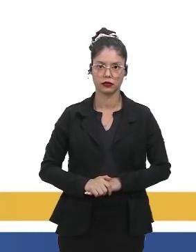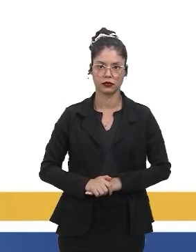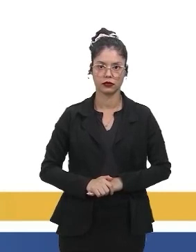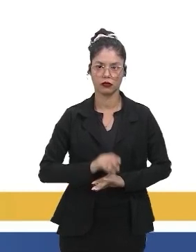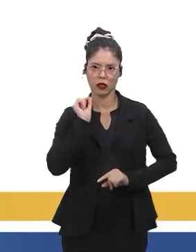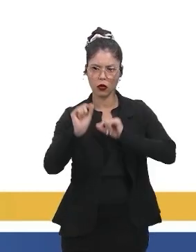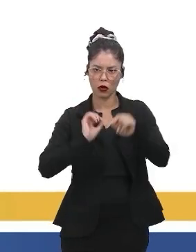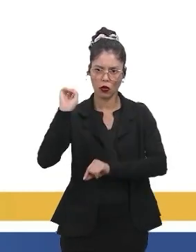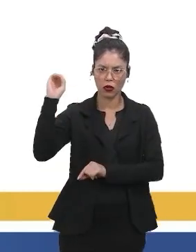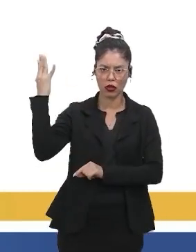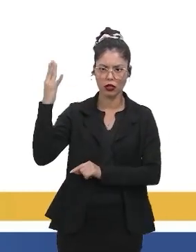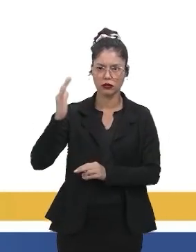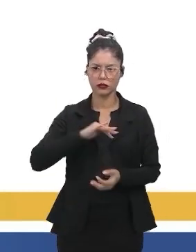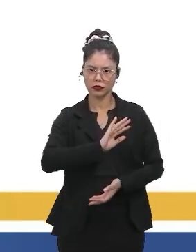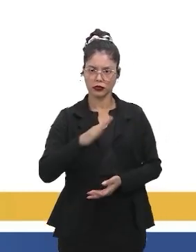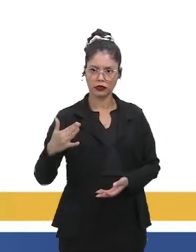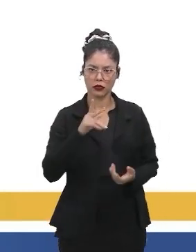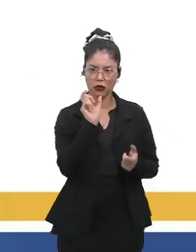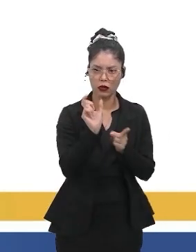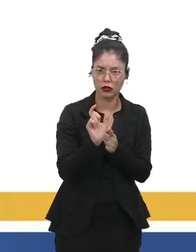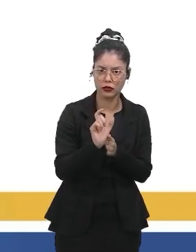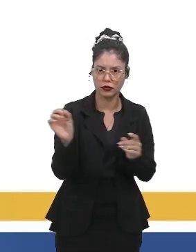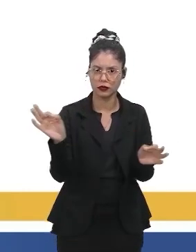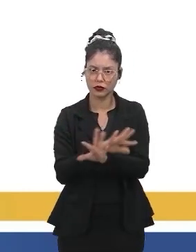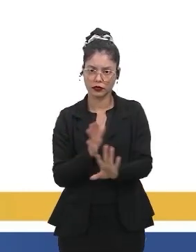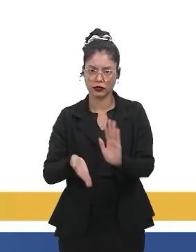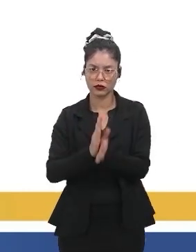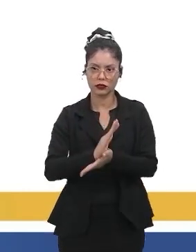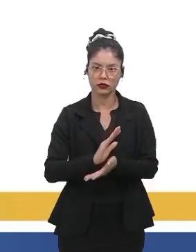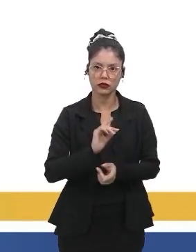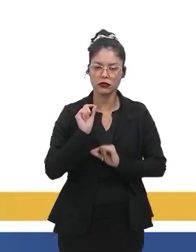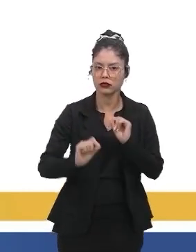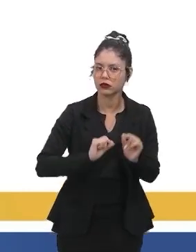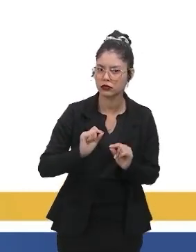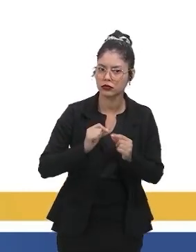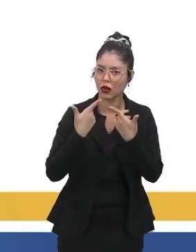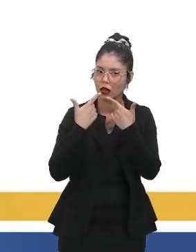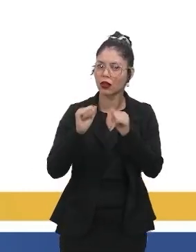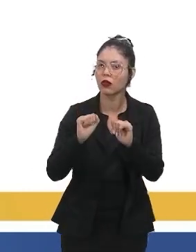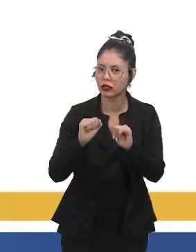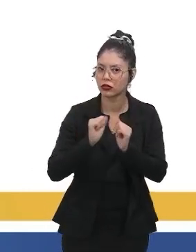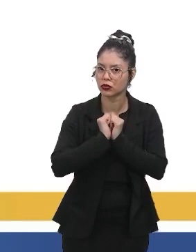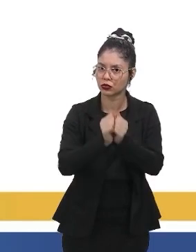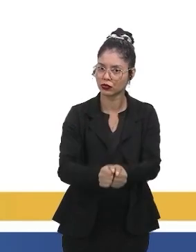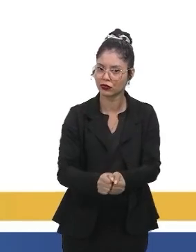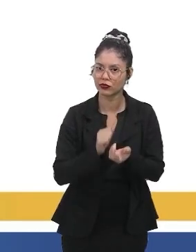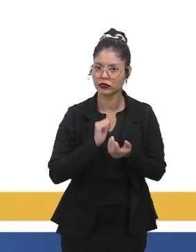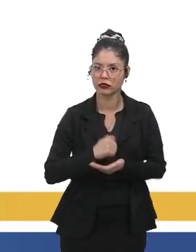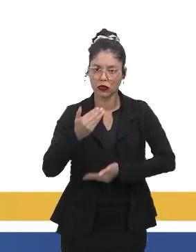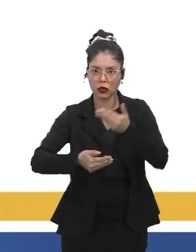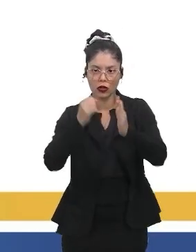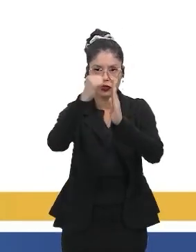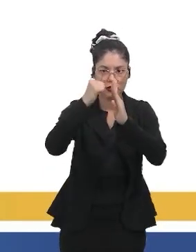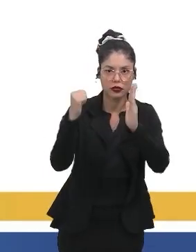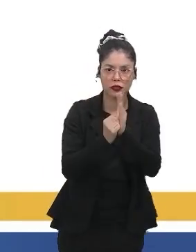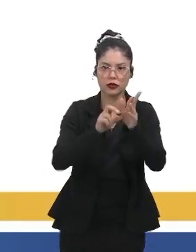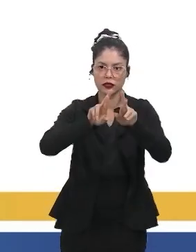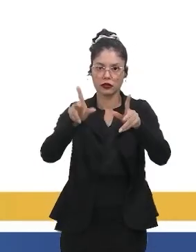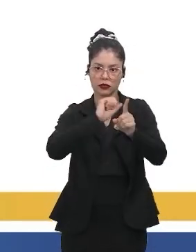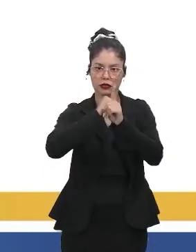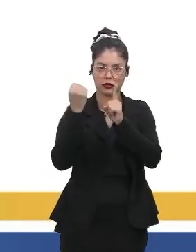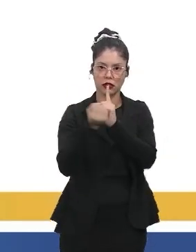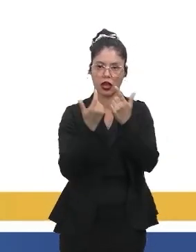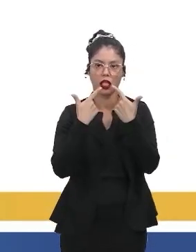O que acontece, então, quando a palavra é destruída e, com ela, a linguagem? Durante séculos, em